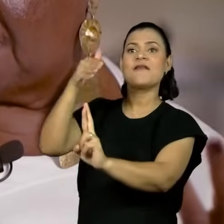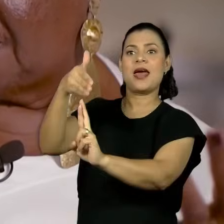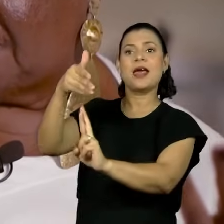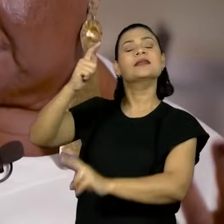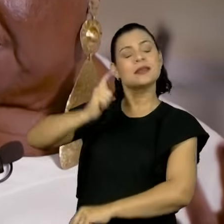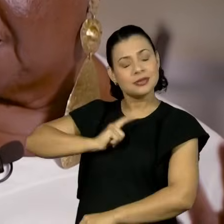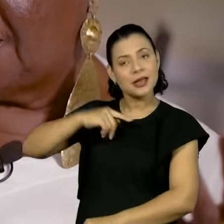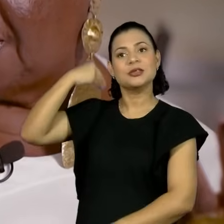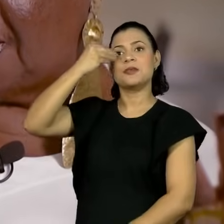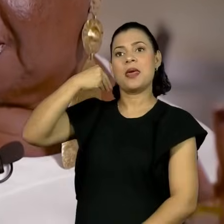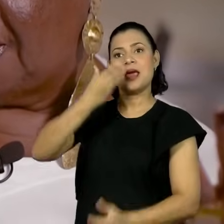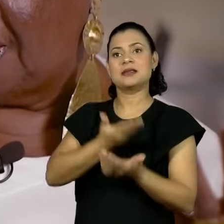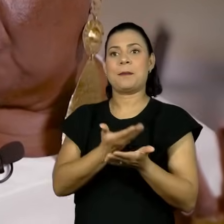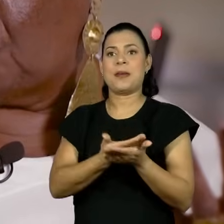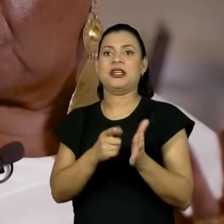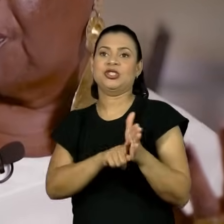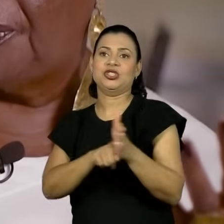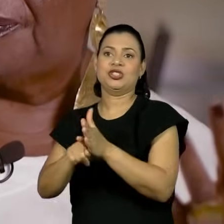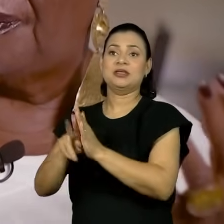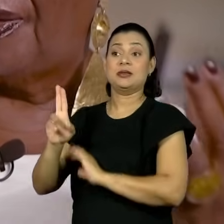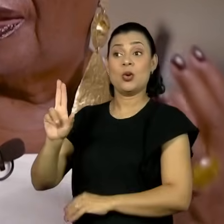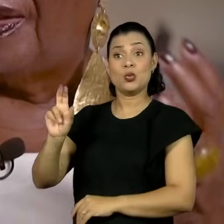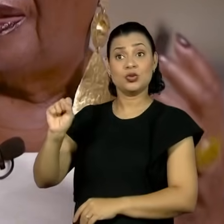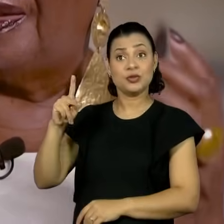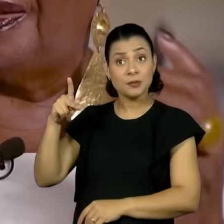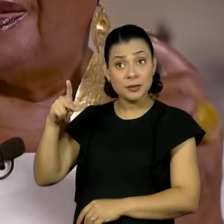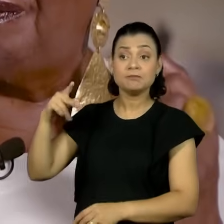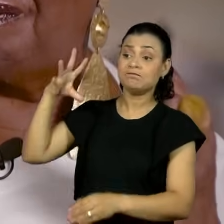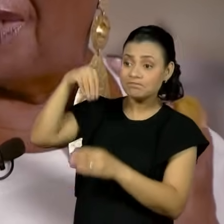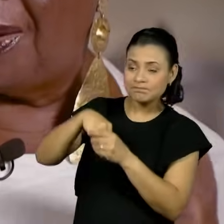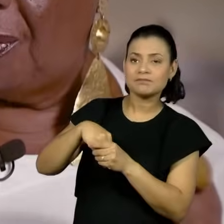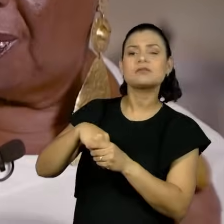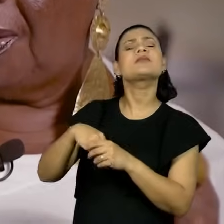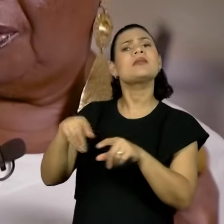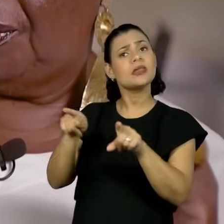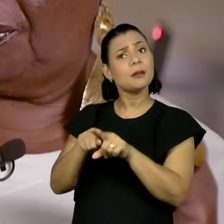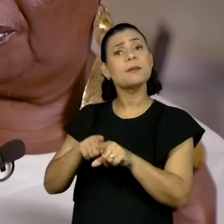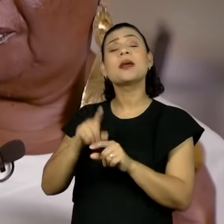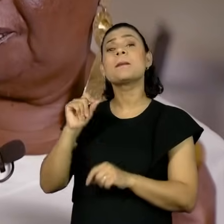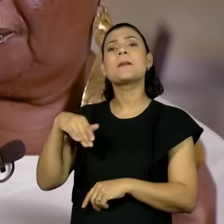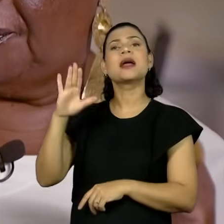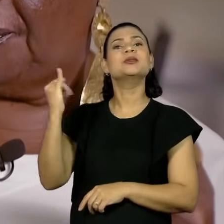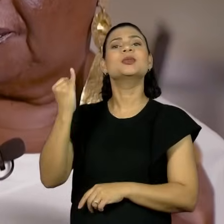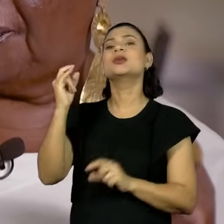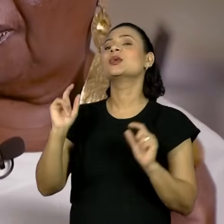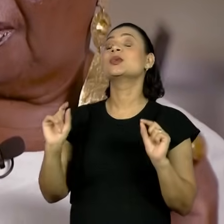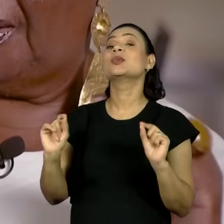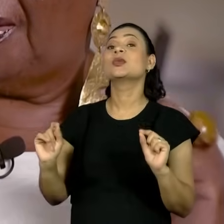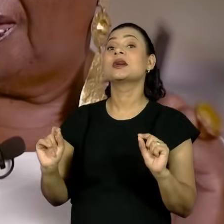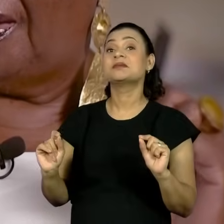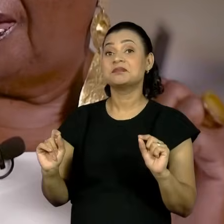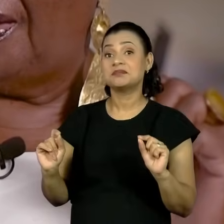essa experiência de pesquisa na USP, e mais do que isso,